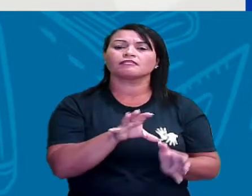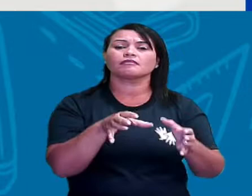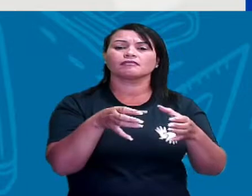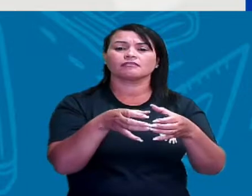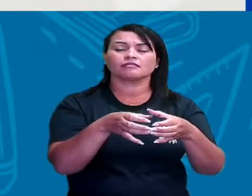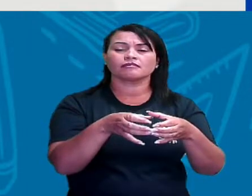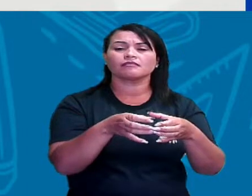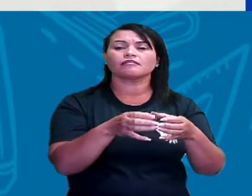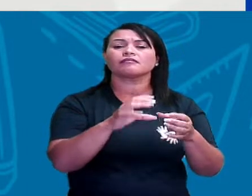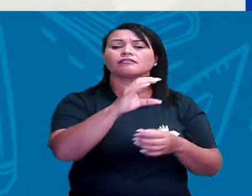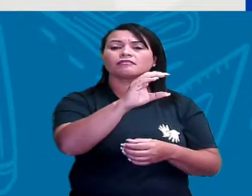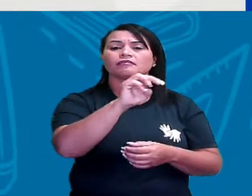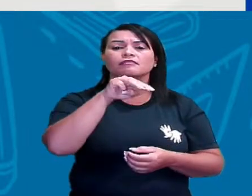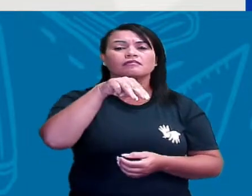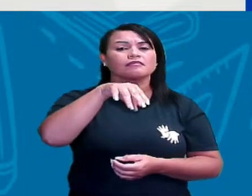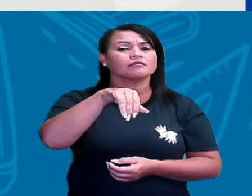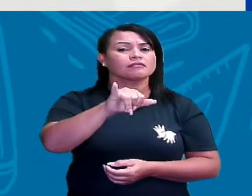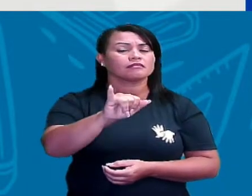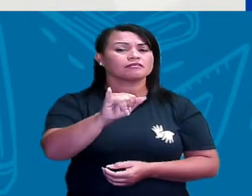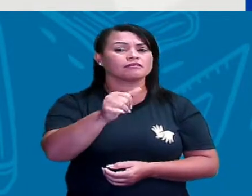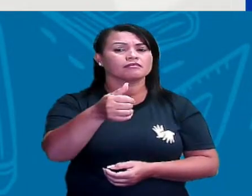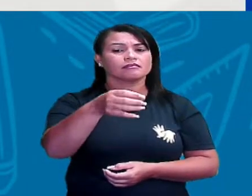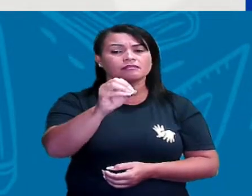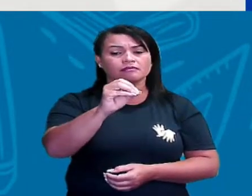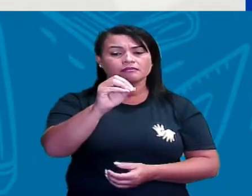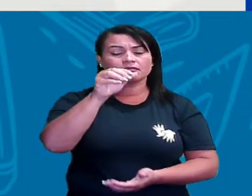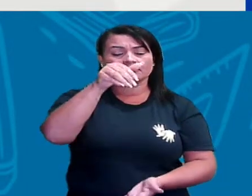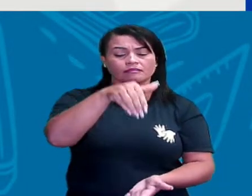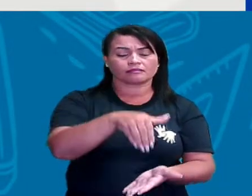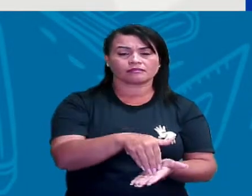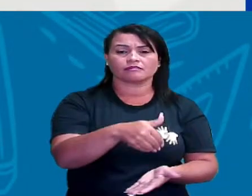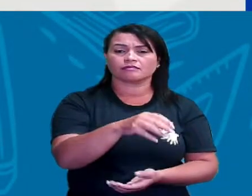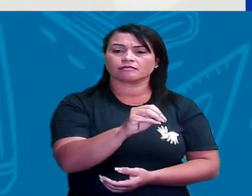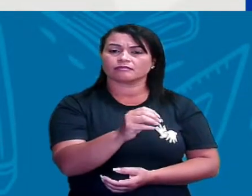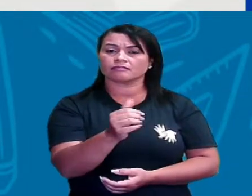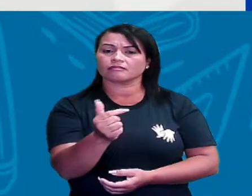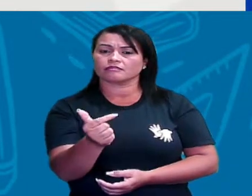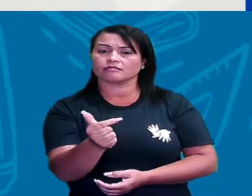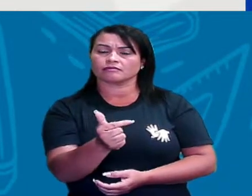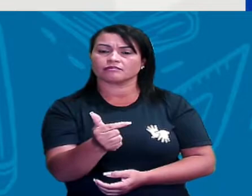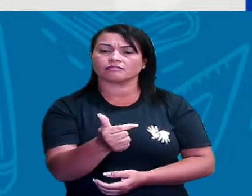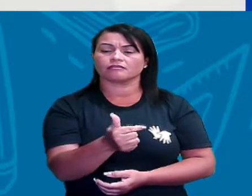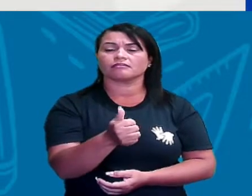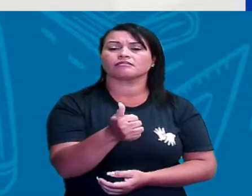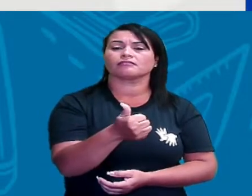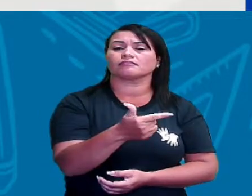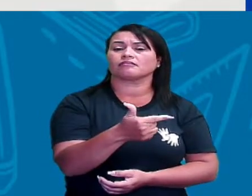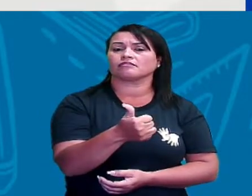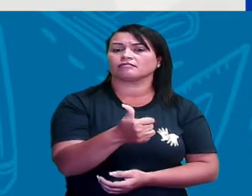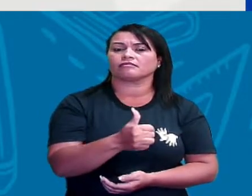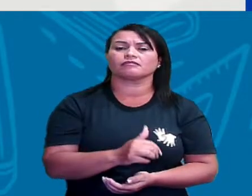de milhões está onde? Está da 10ª ordem até a 12ª ordem, tá certo?